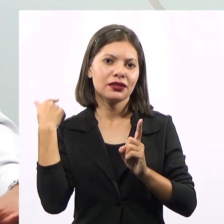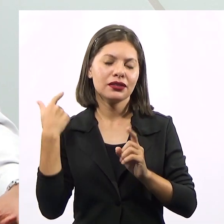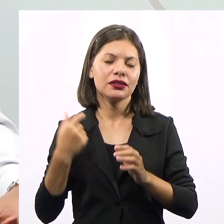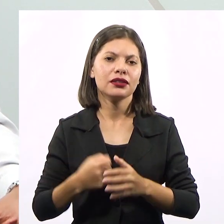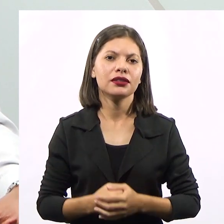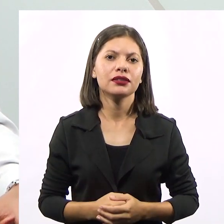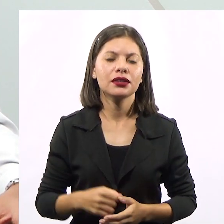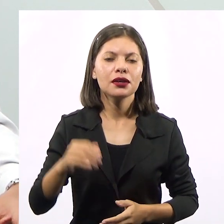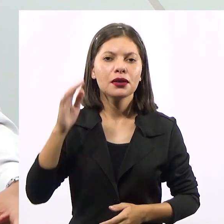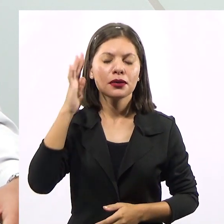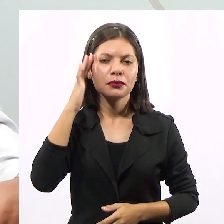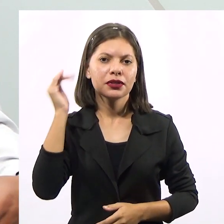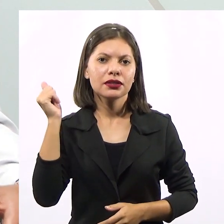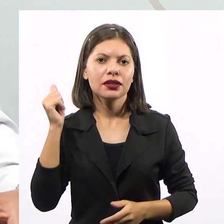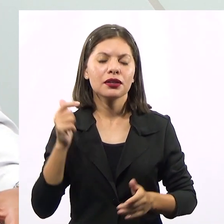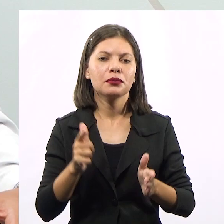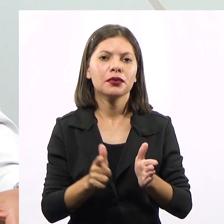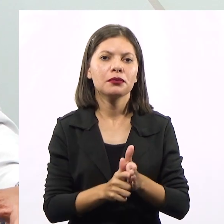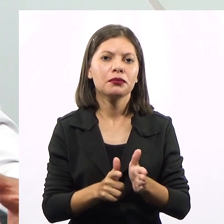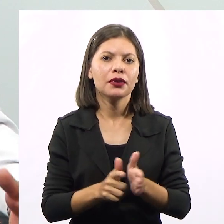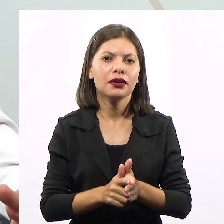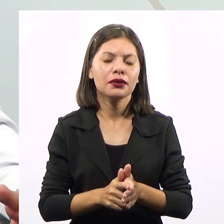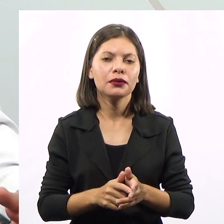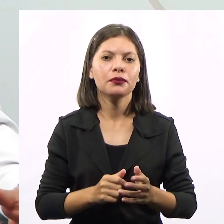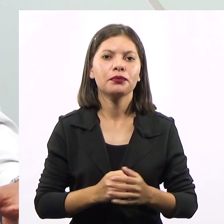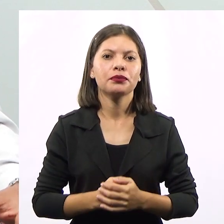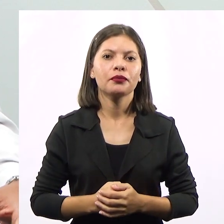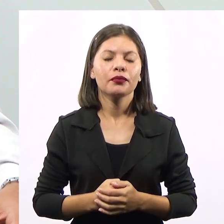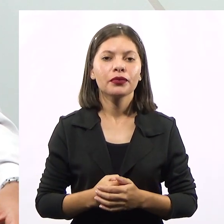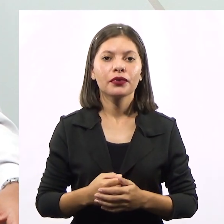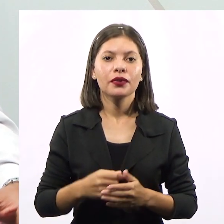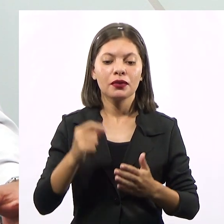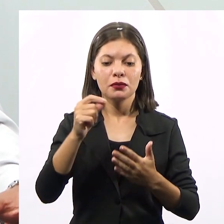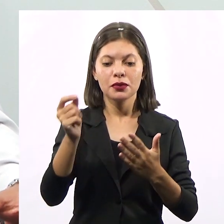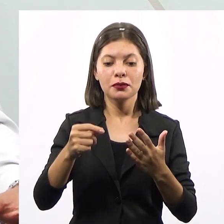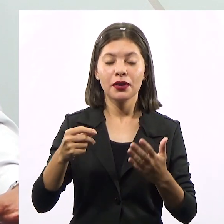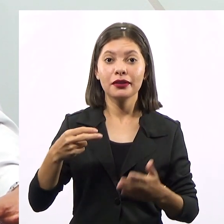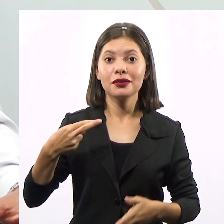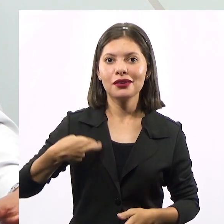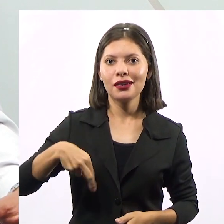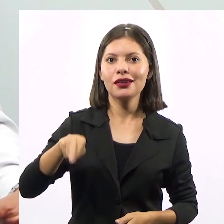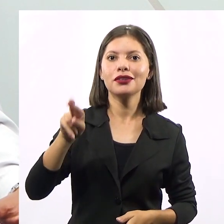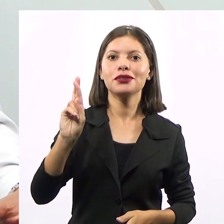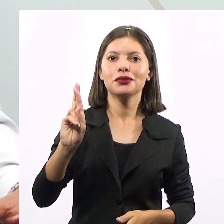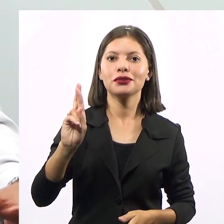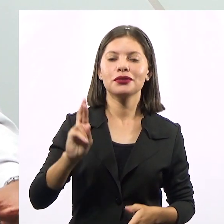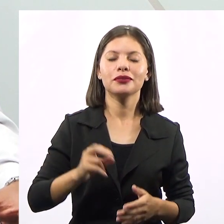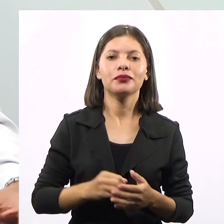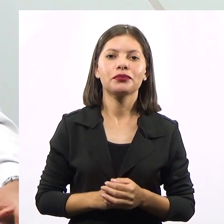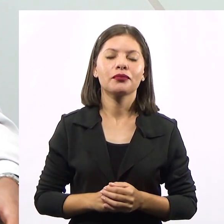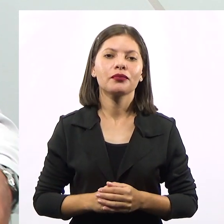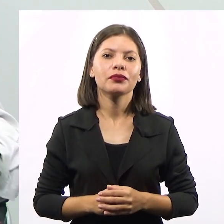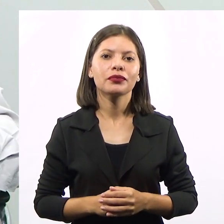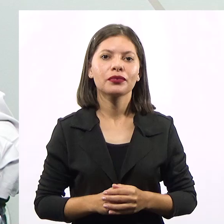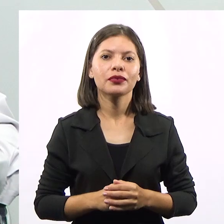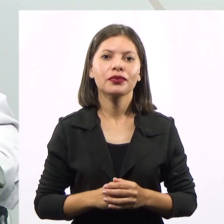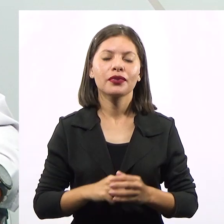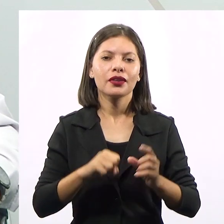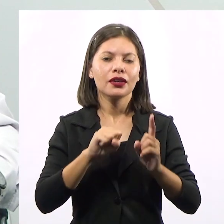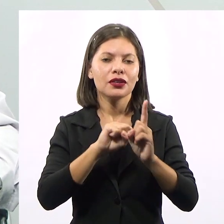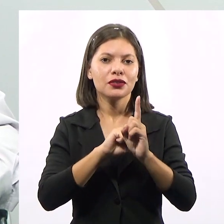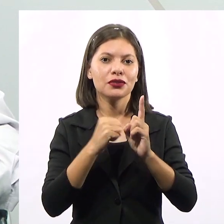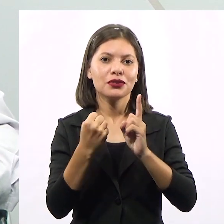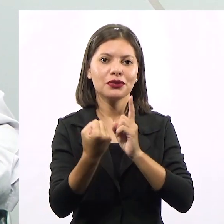sociedade há 70 anos atrás. E também pensar o papel da influência do aspecto religioso dentro de uma sociedade. Porque quando a gente